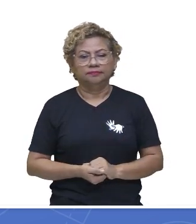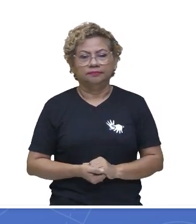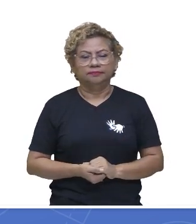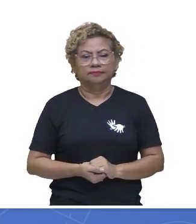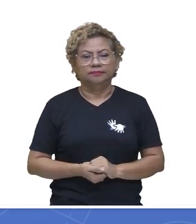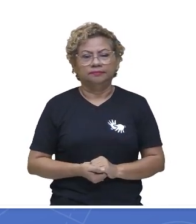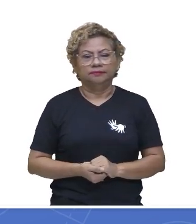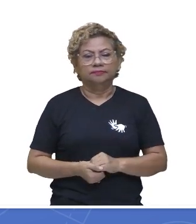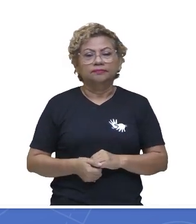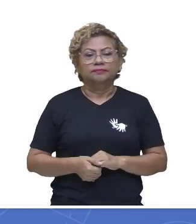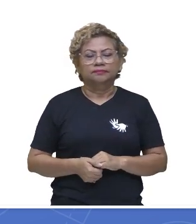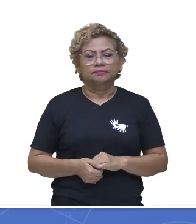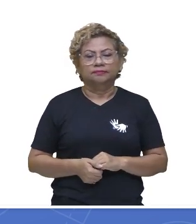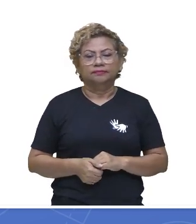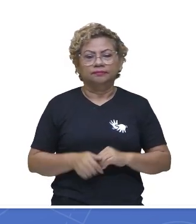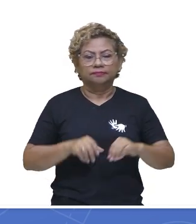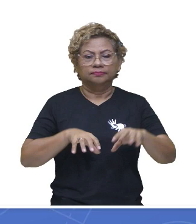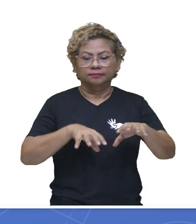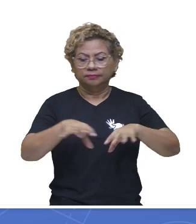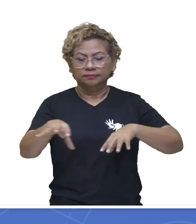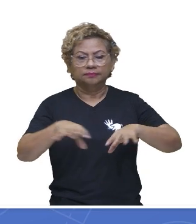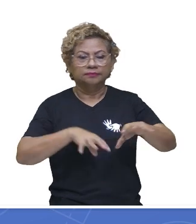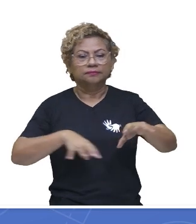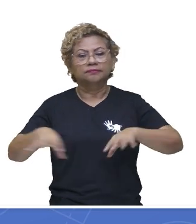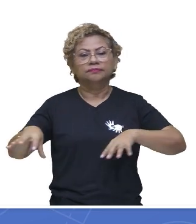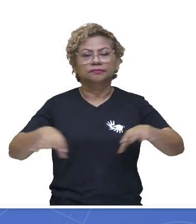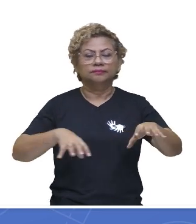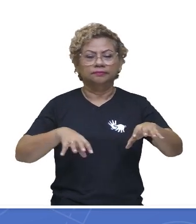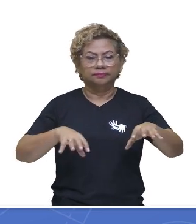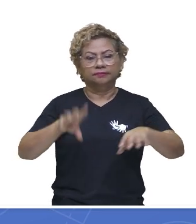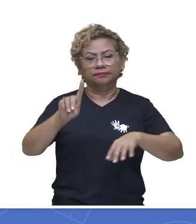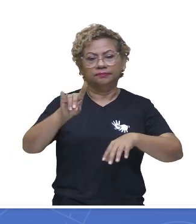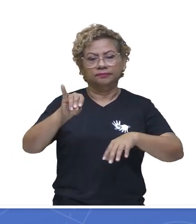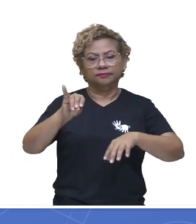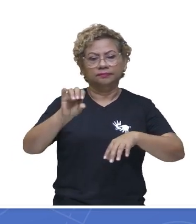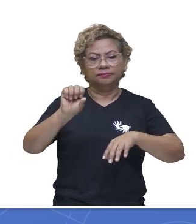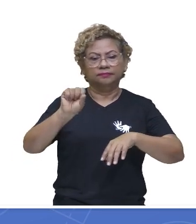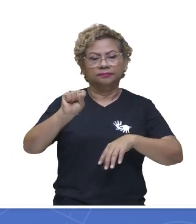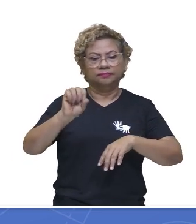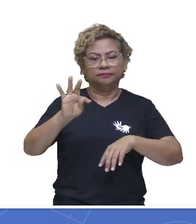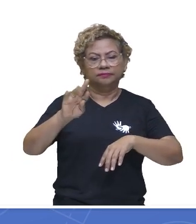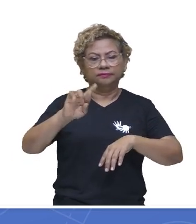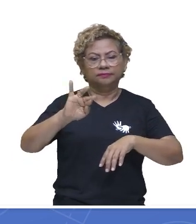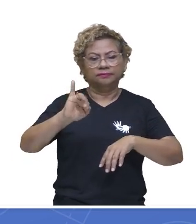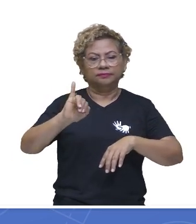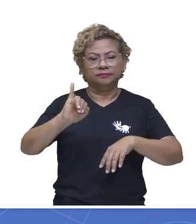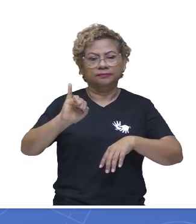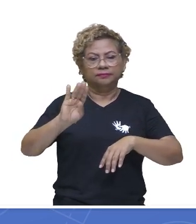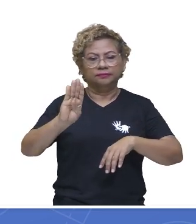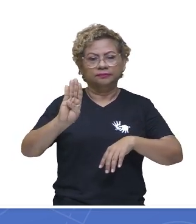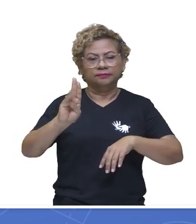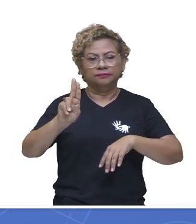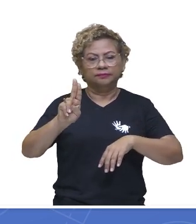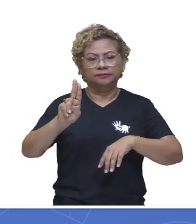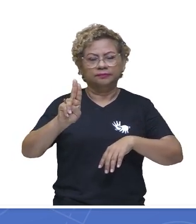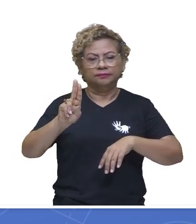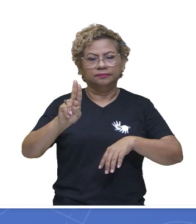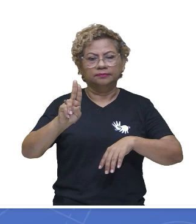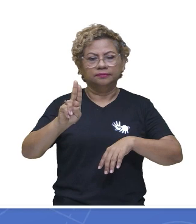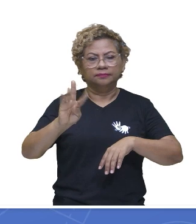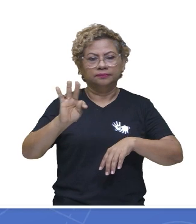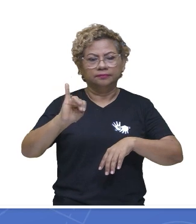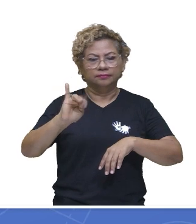distributiva em relação à adição, né? Então, veja que nós temos aqui A vezes, aí dentro do parêntese,